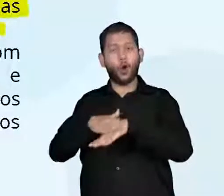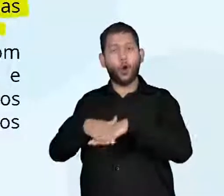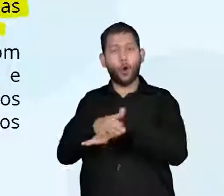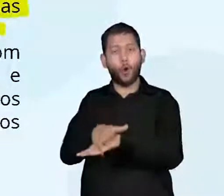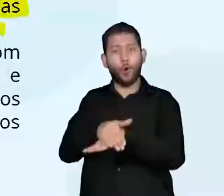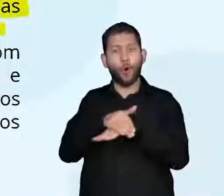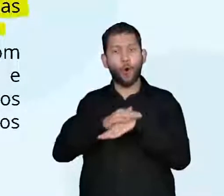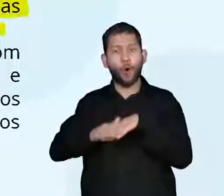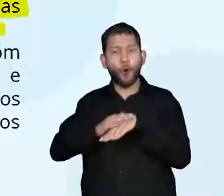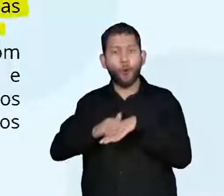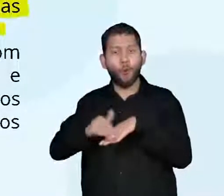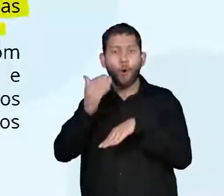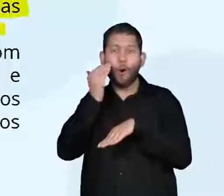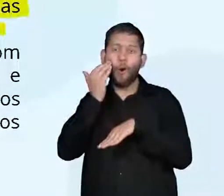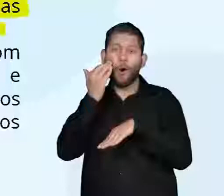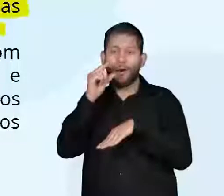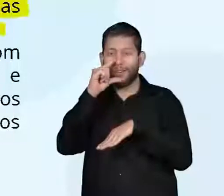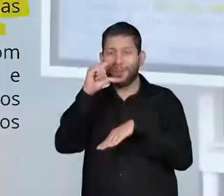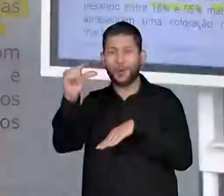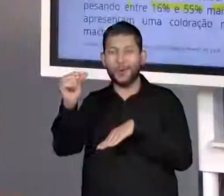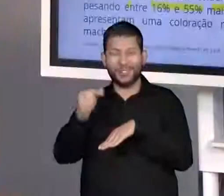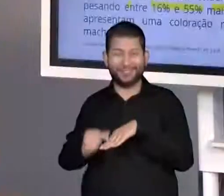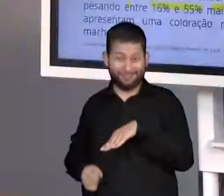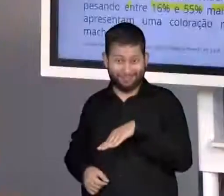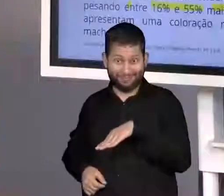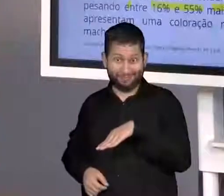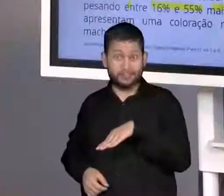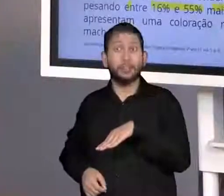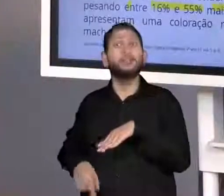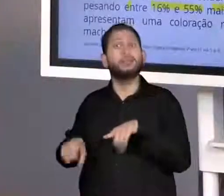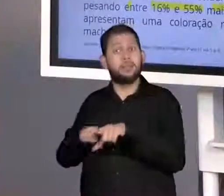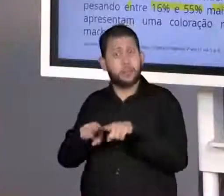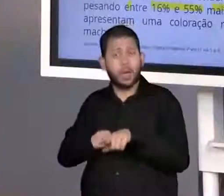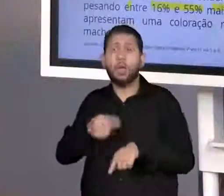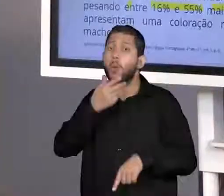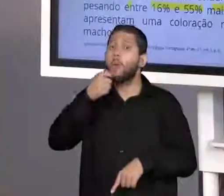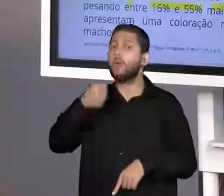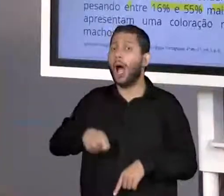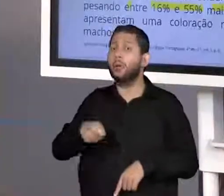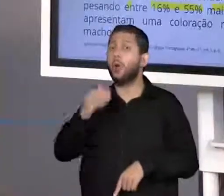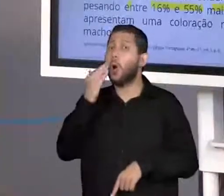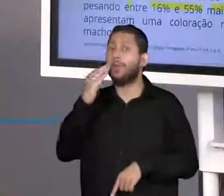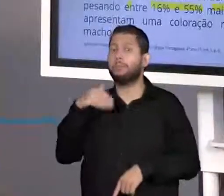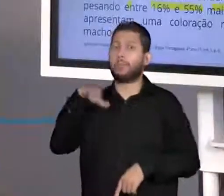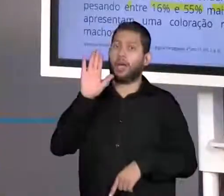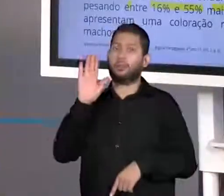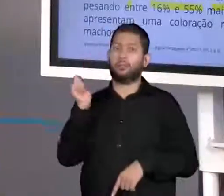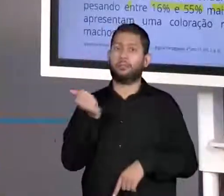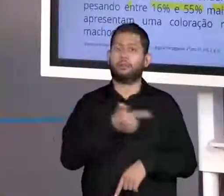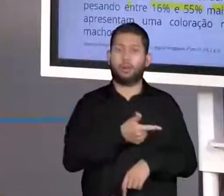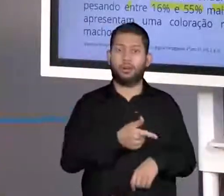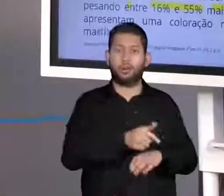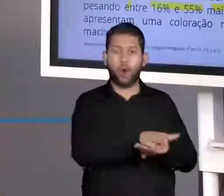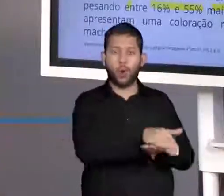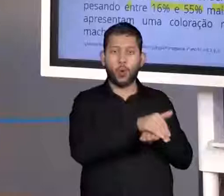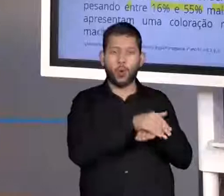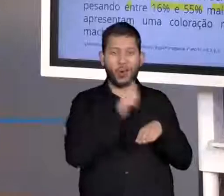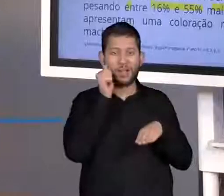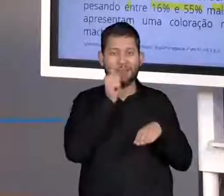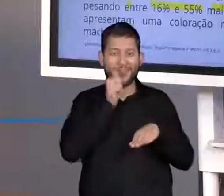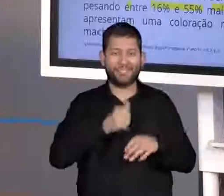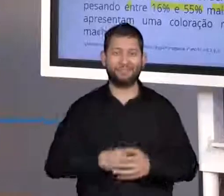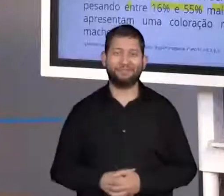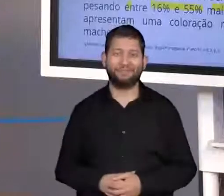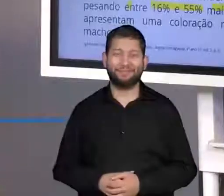texto. Você vai fazer a mesma coisa. Vai pegar o seu lápis, vai passar embaixo das informações que você